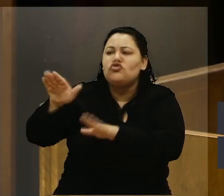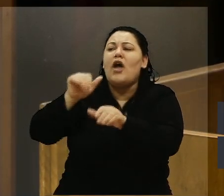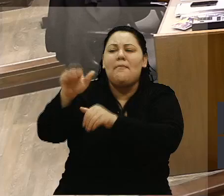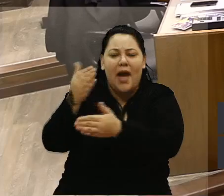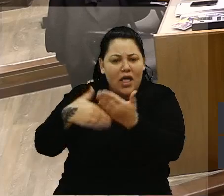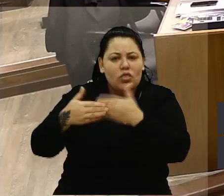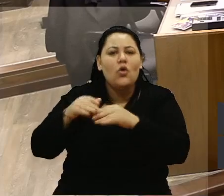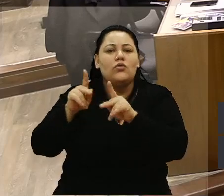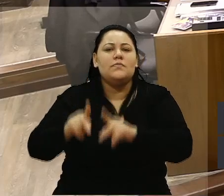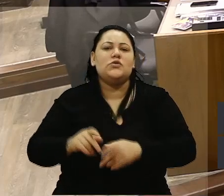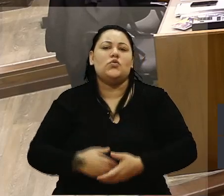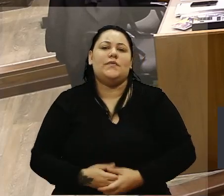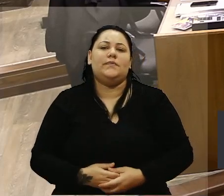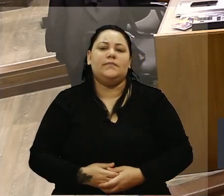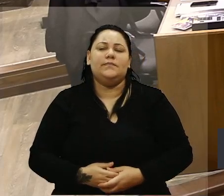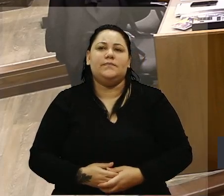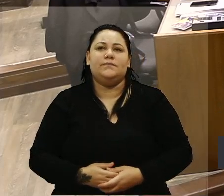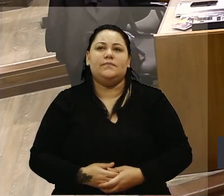Juliano.